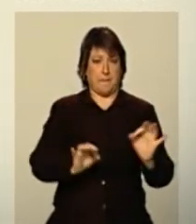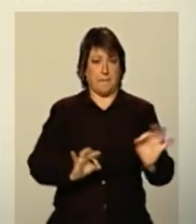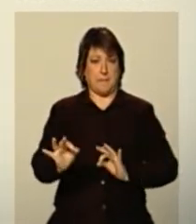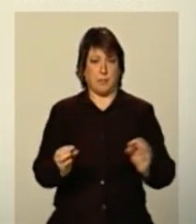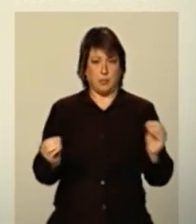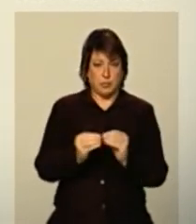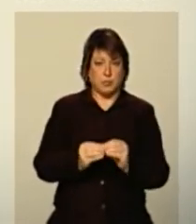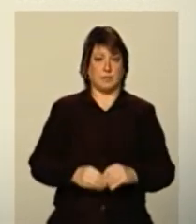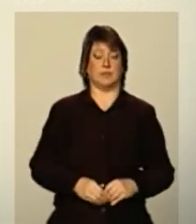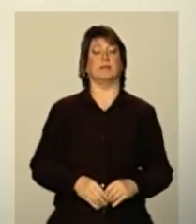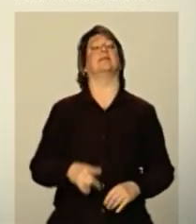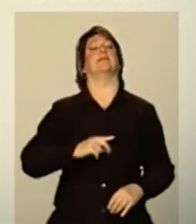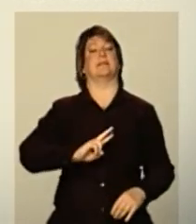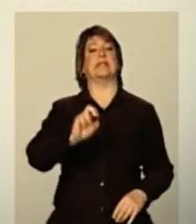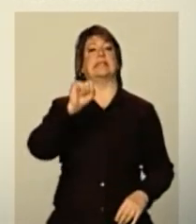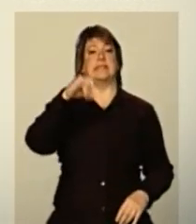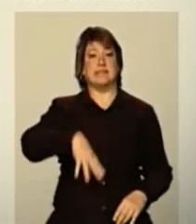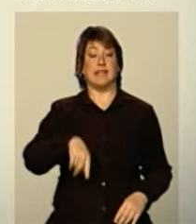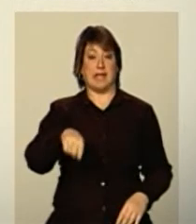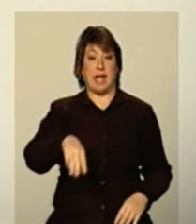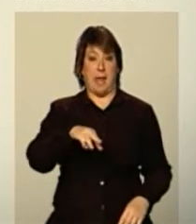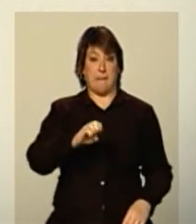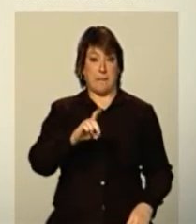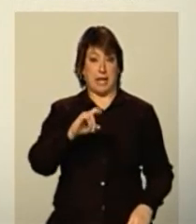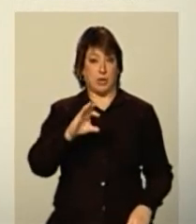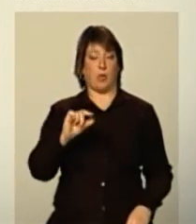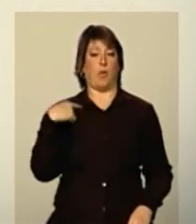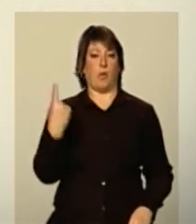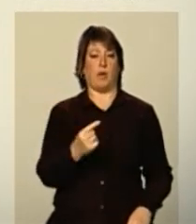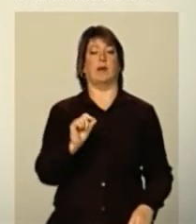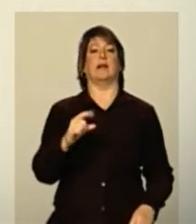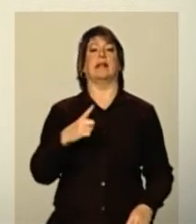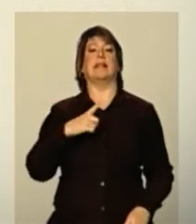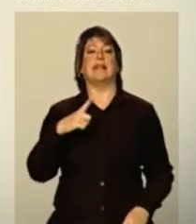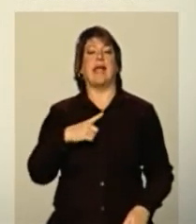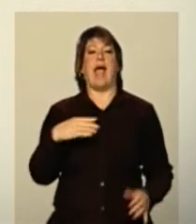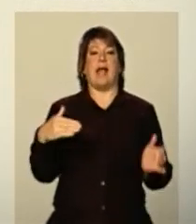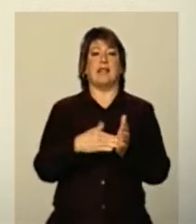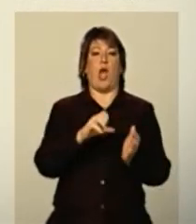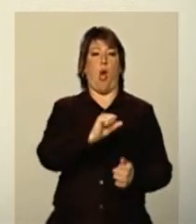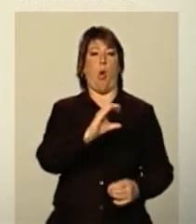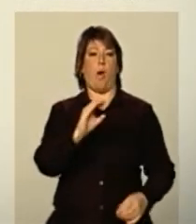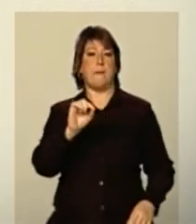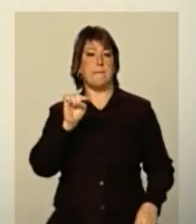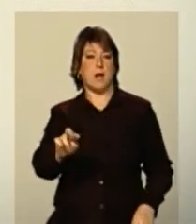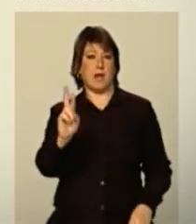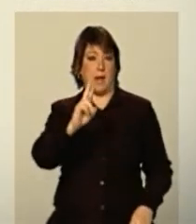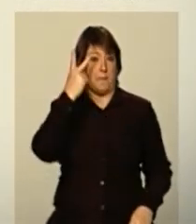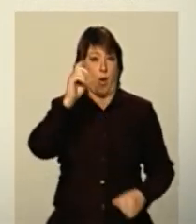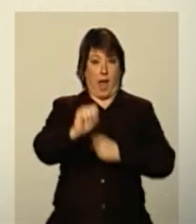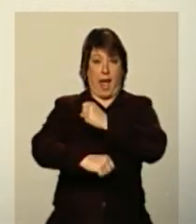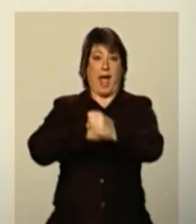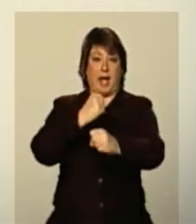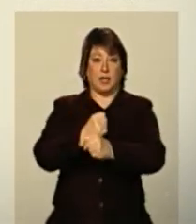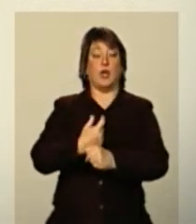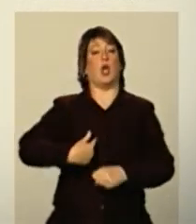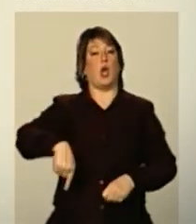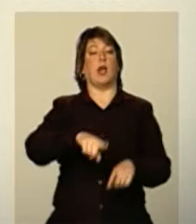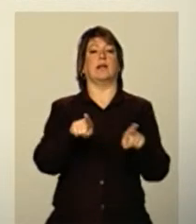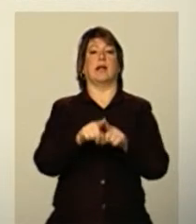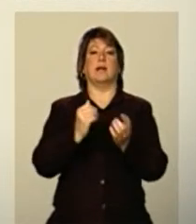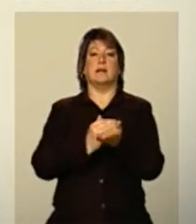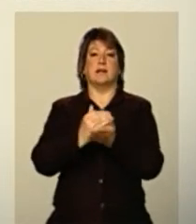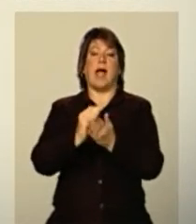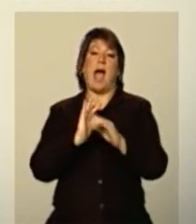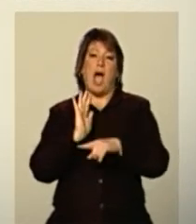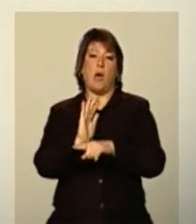Luciano, vão sim. Para os médios produtores, que são aqueles com renda até R$ 800 mil por ano, nós